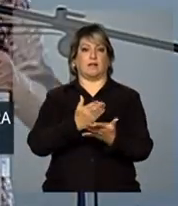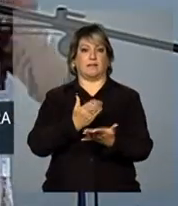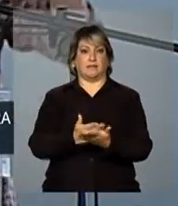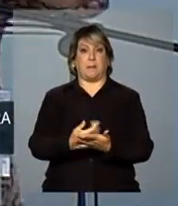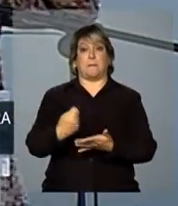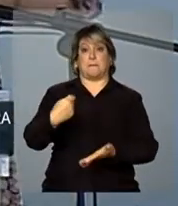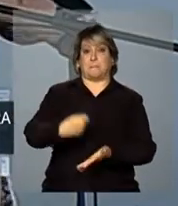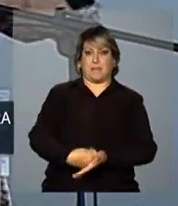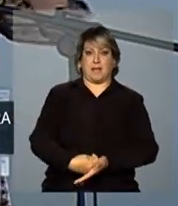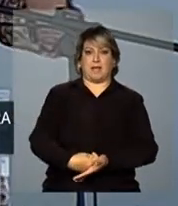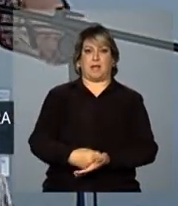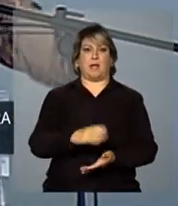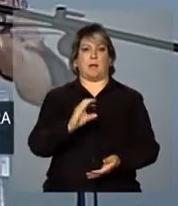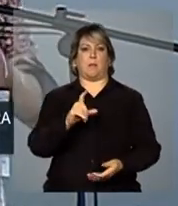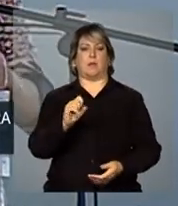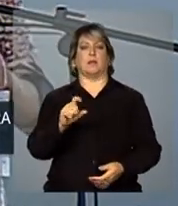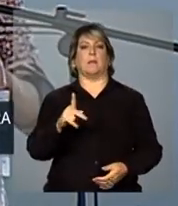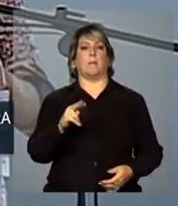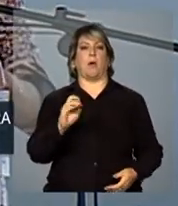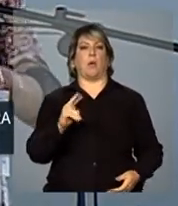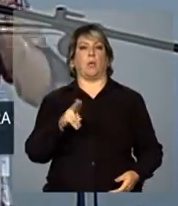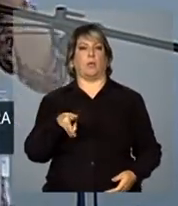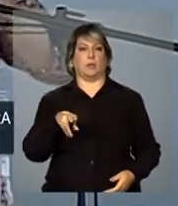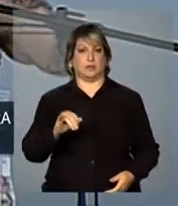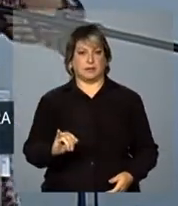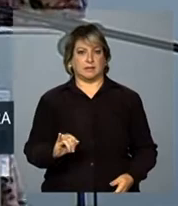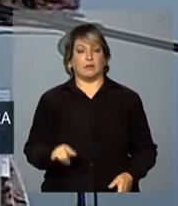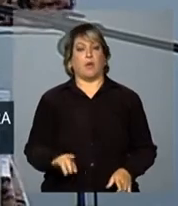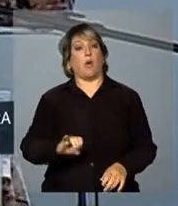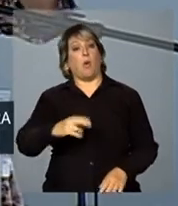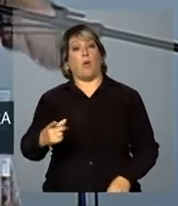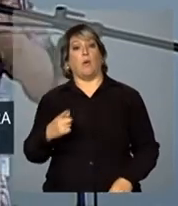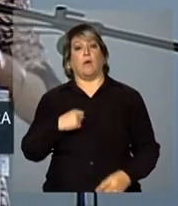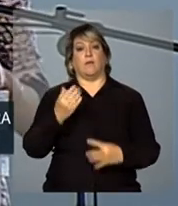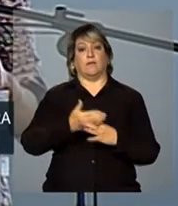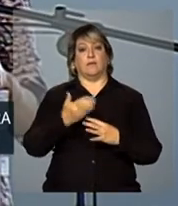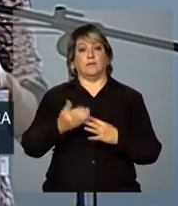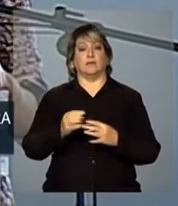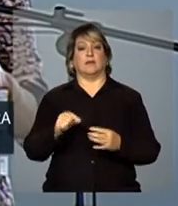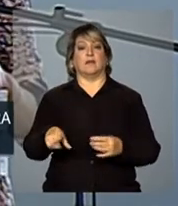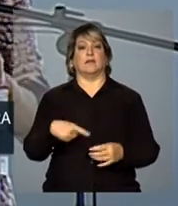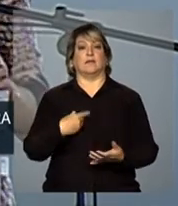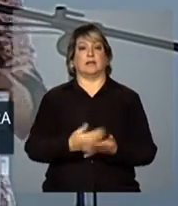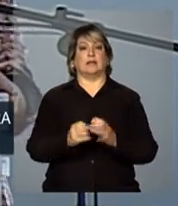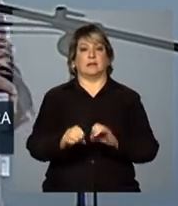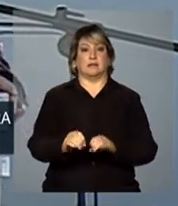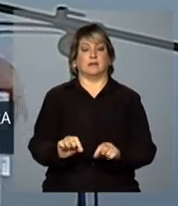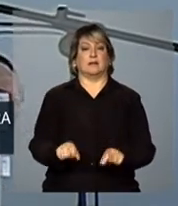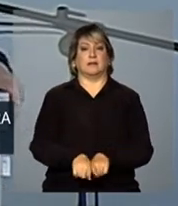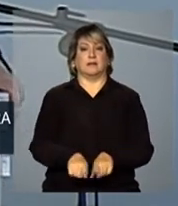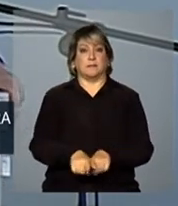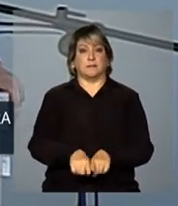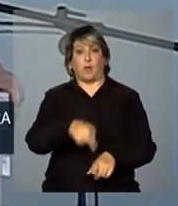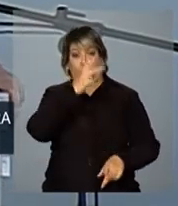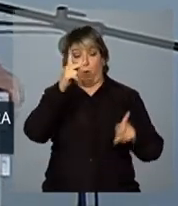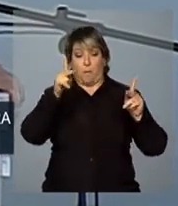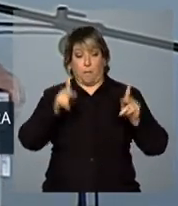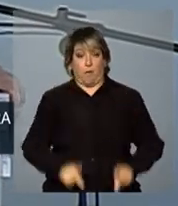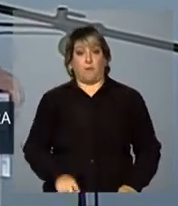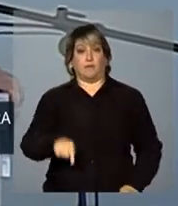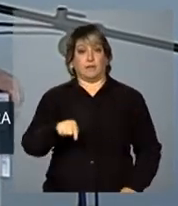paga com as bolsas do ProUni ou com o financiamento da educação. O povo desse